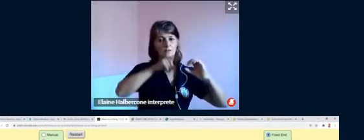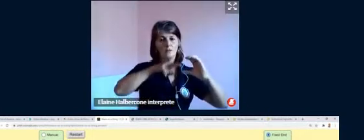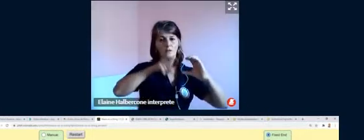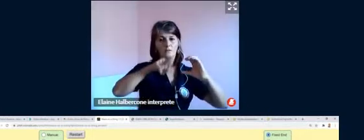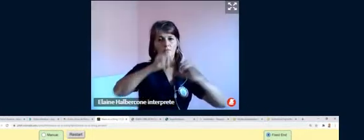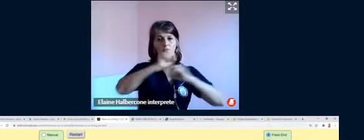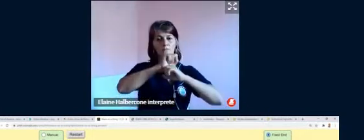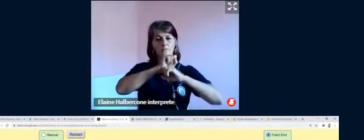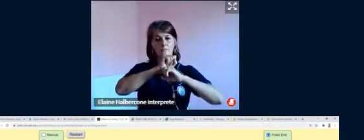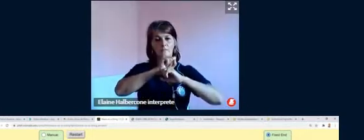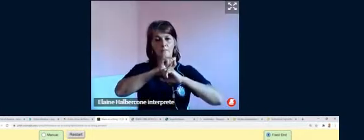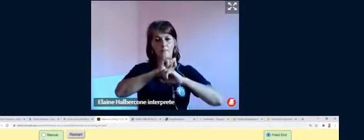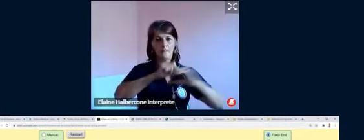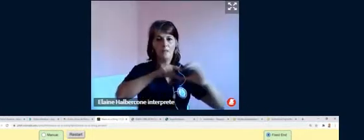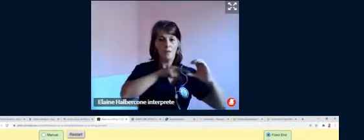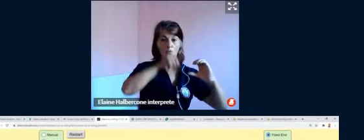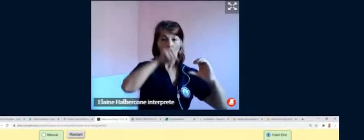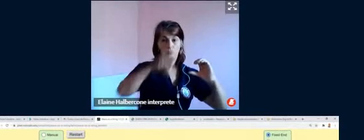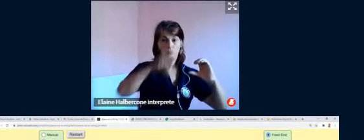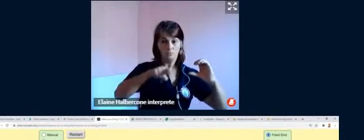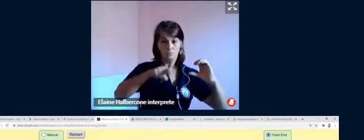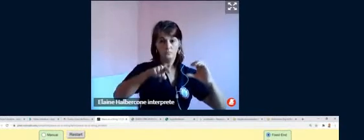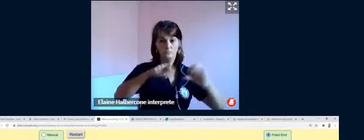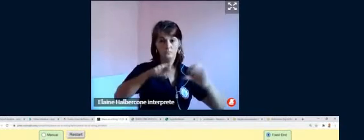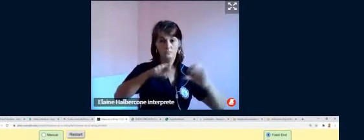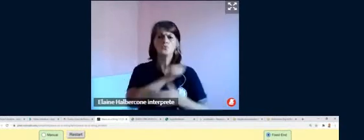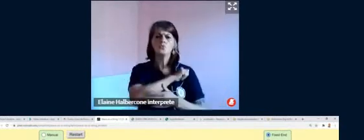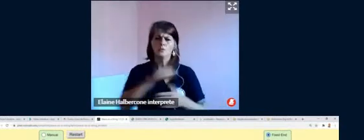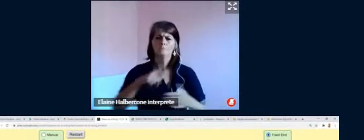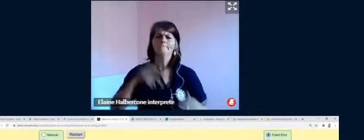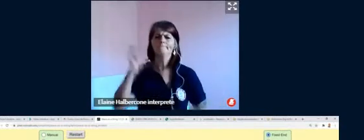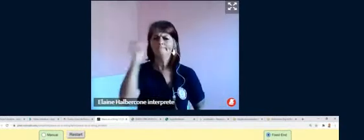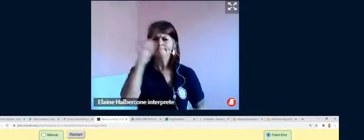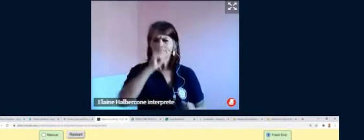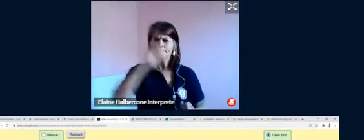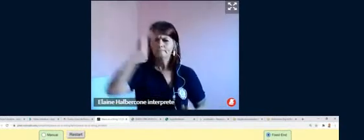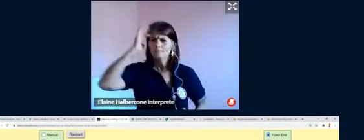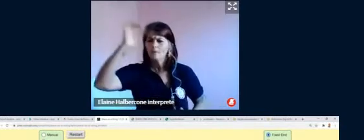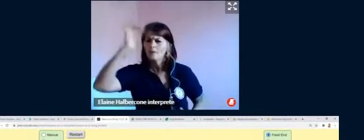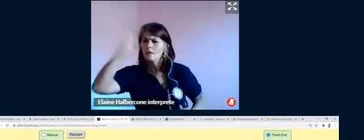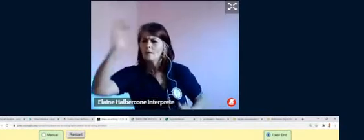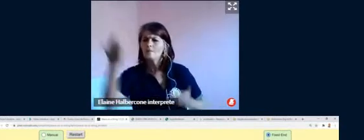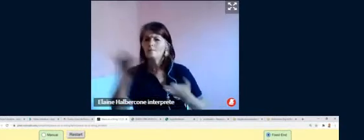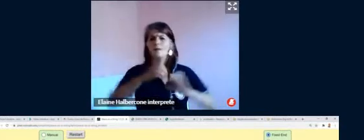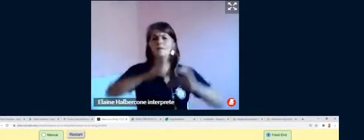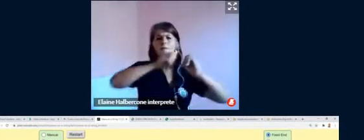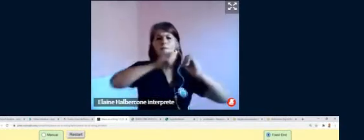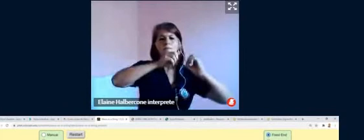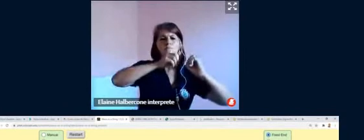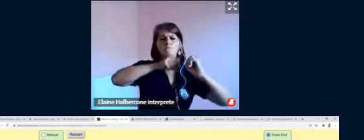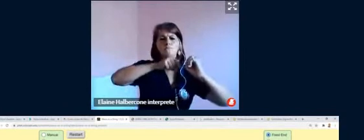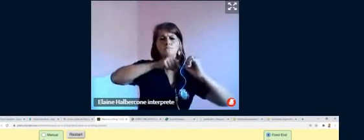pausa, os estudantes têm dificuldade de imaginar essa propagação